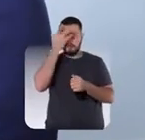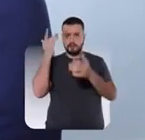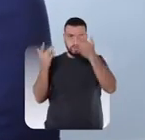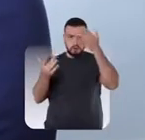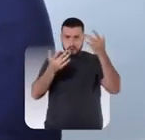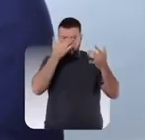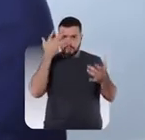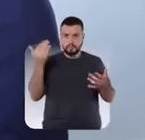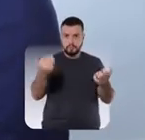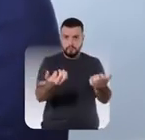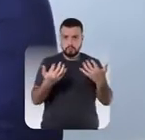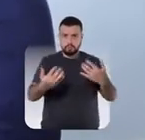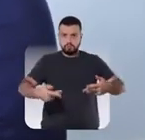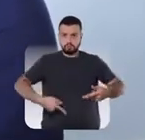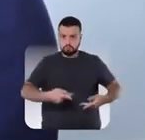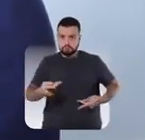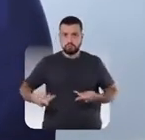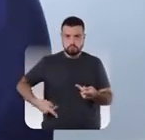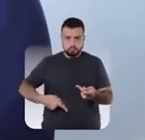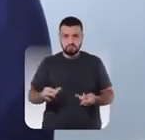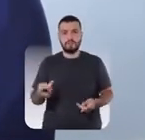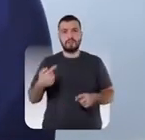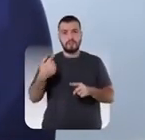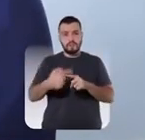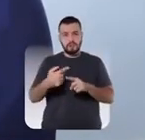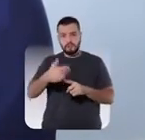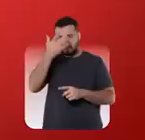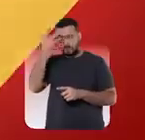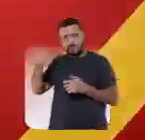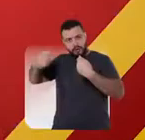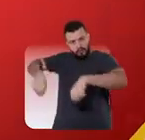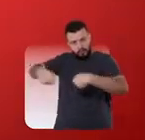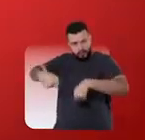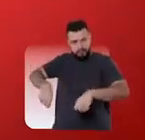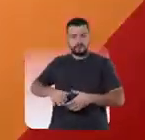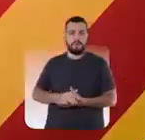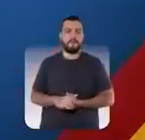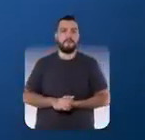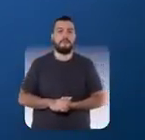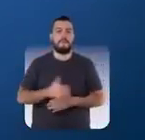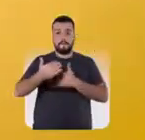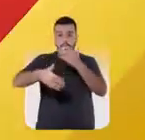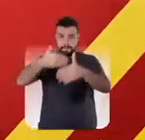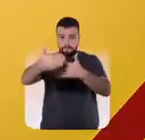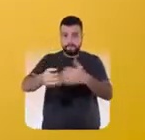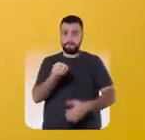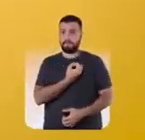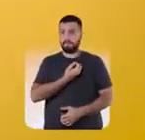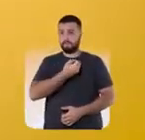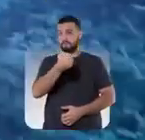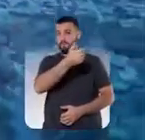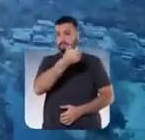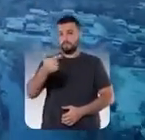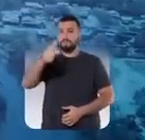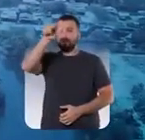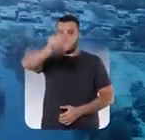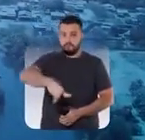trazer o tratamento cirúrgico para aquelas demandas reprimidas de nossa população. Pra seguir avançando é 12 de